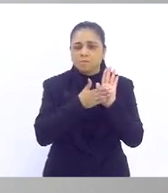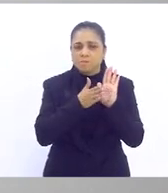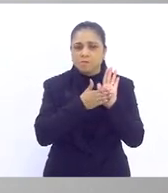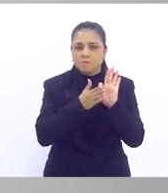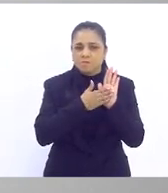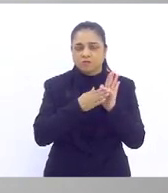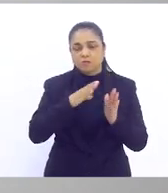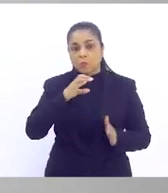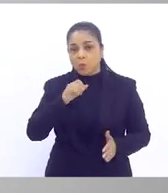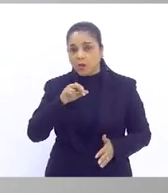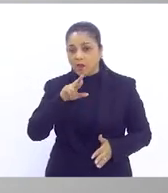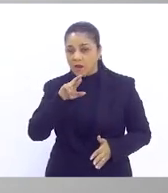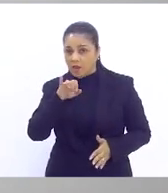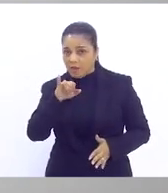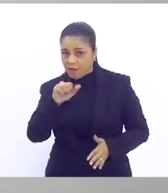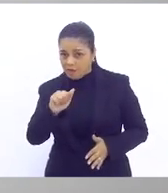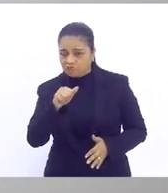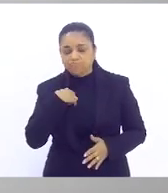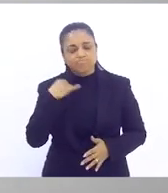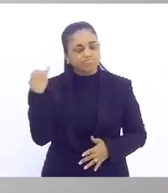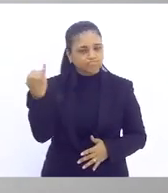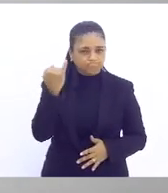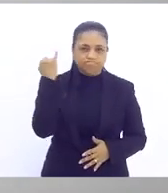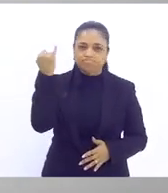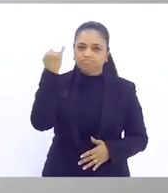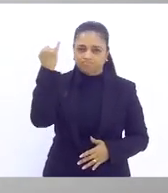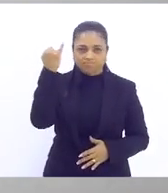nosso creio eu achei extremamente importante